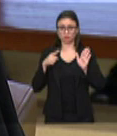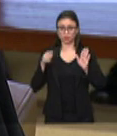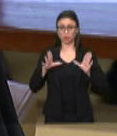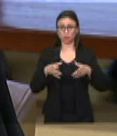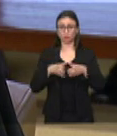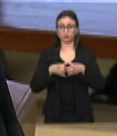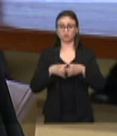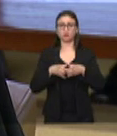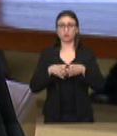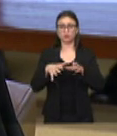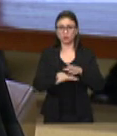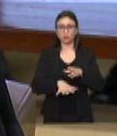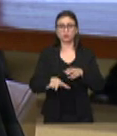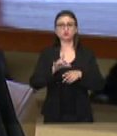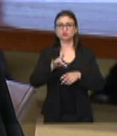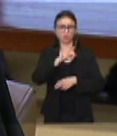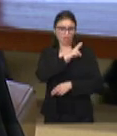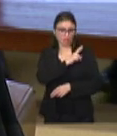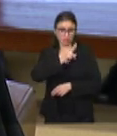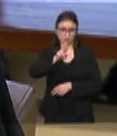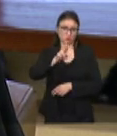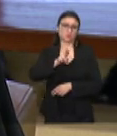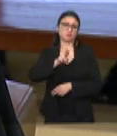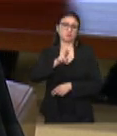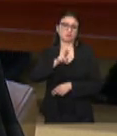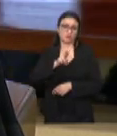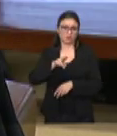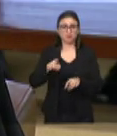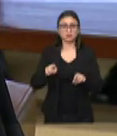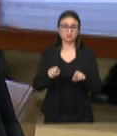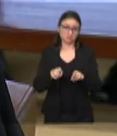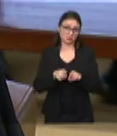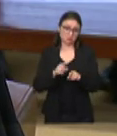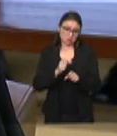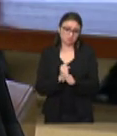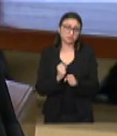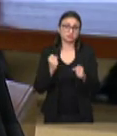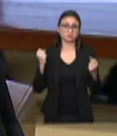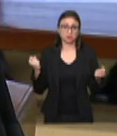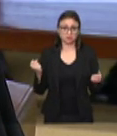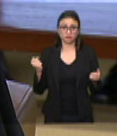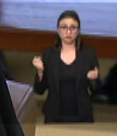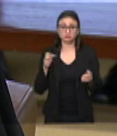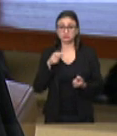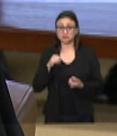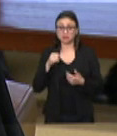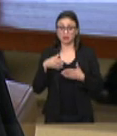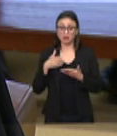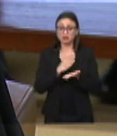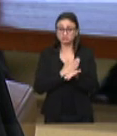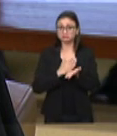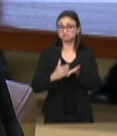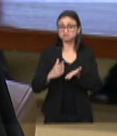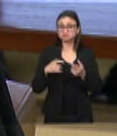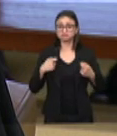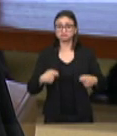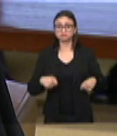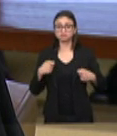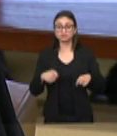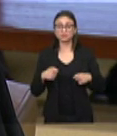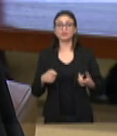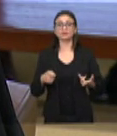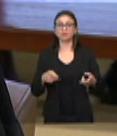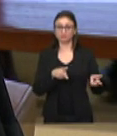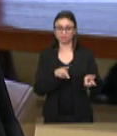locais não são apenas religiosas, o que, aliás, tampouco seria possível a partir da necessária